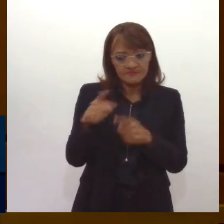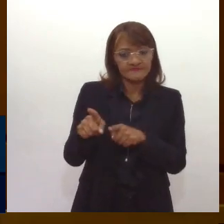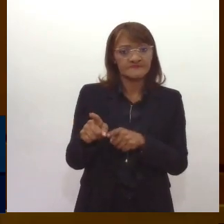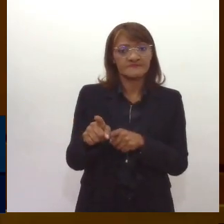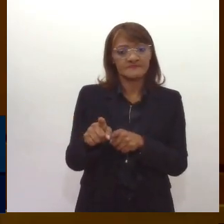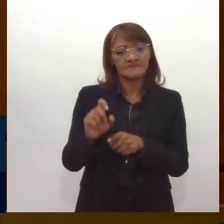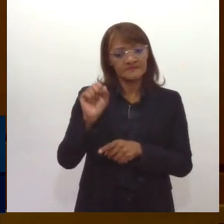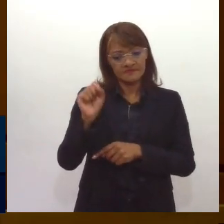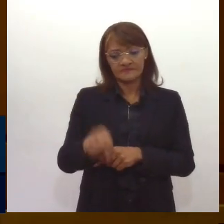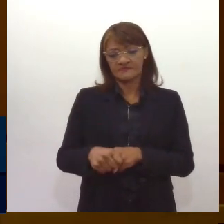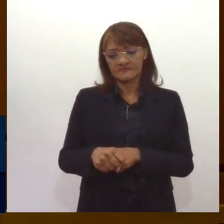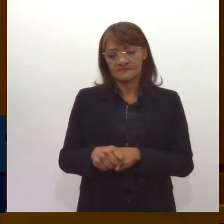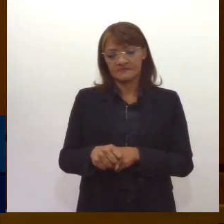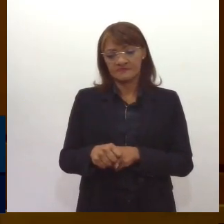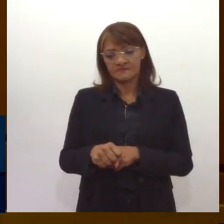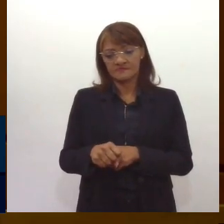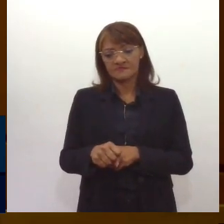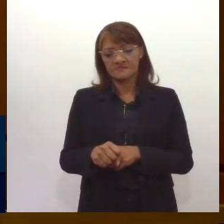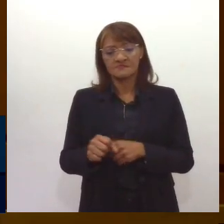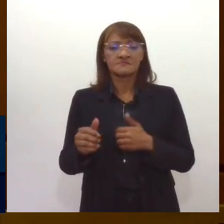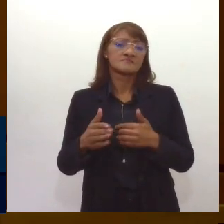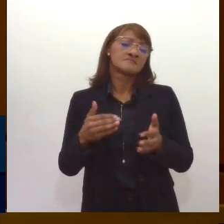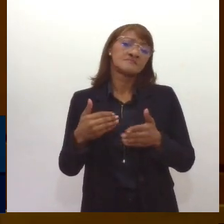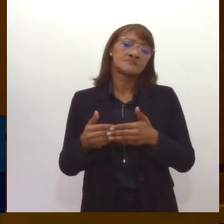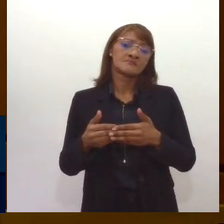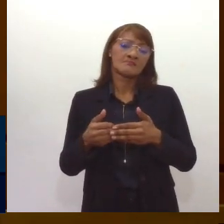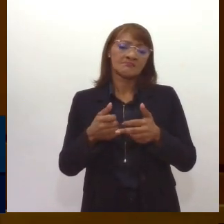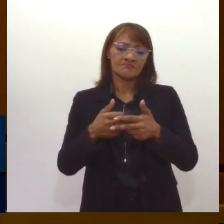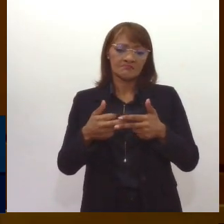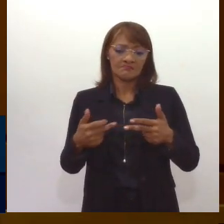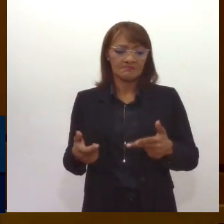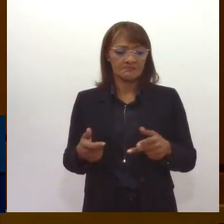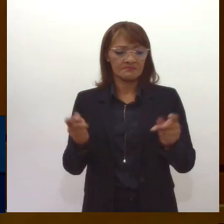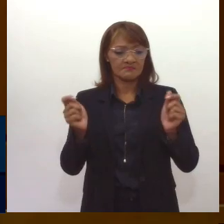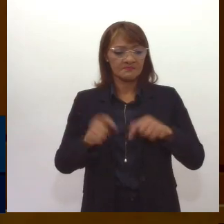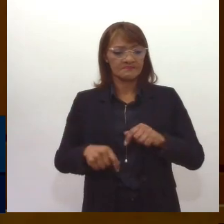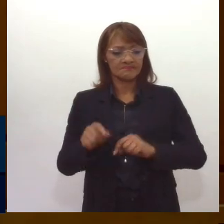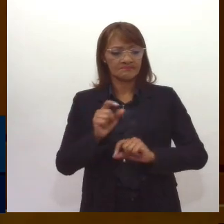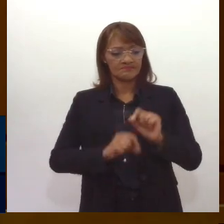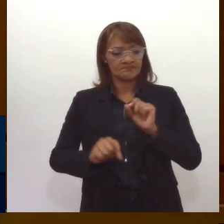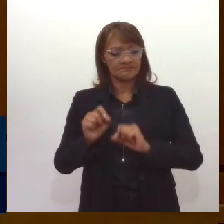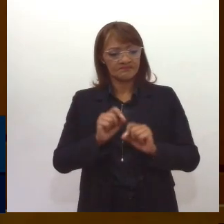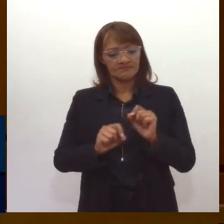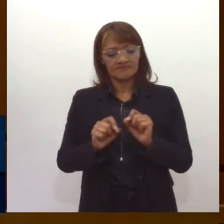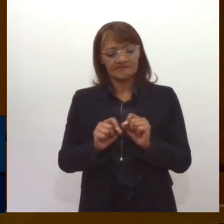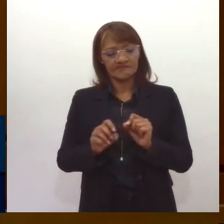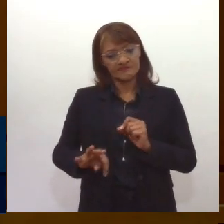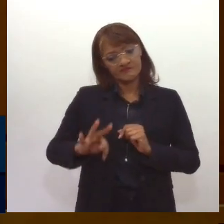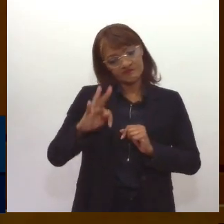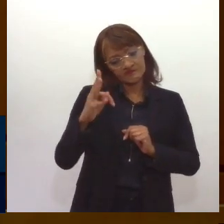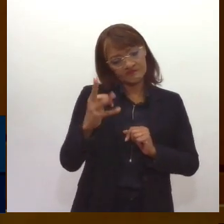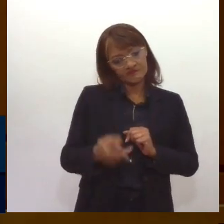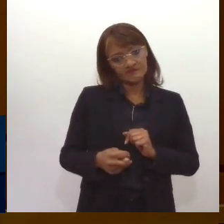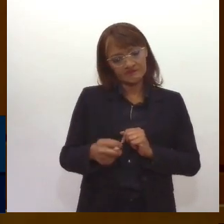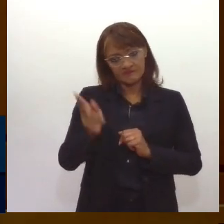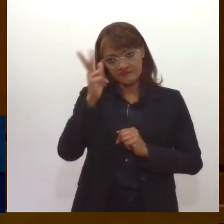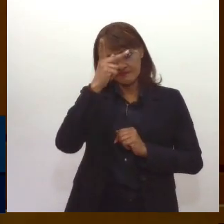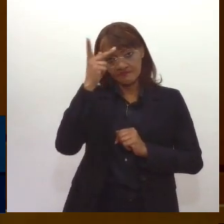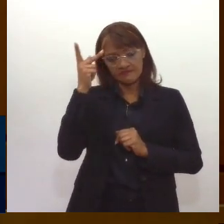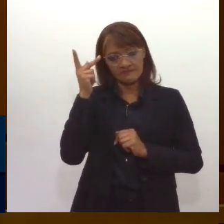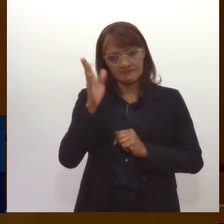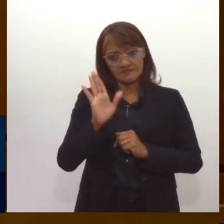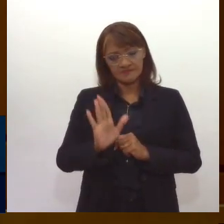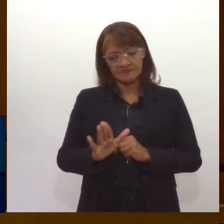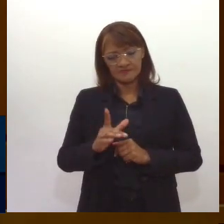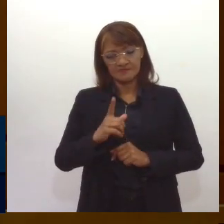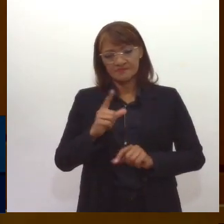que possa trabalhar em bem de todas as pessoas, não só no bem de uma categoria, né,